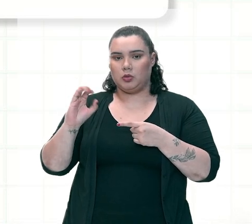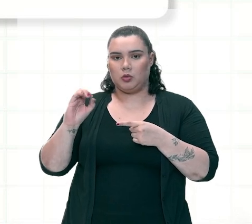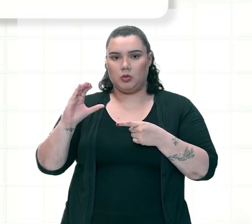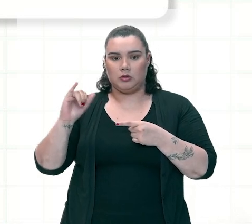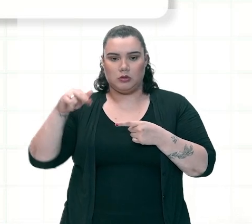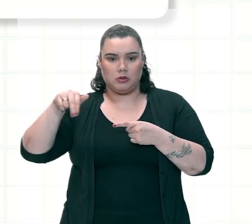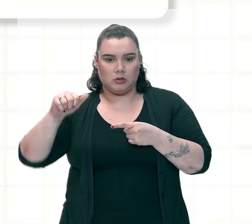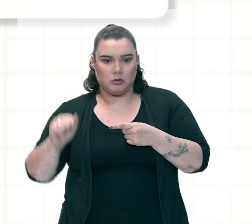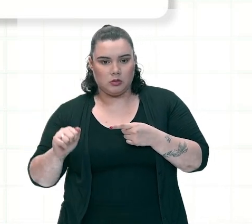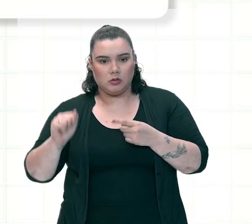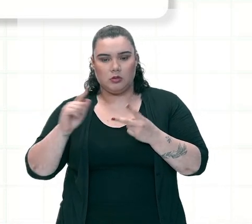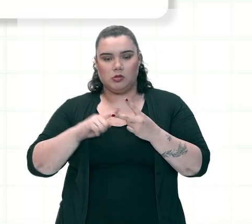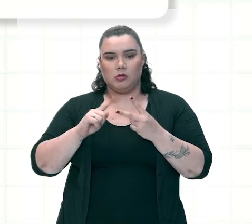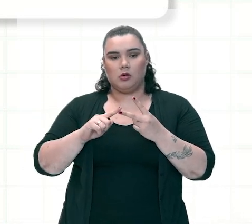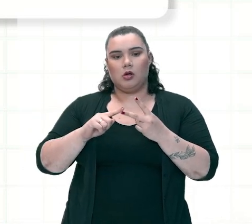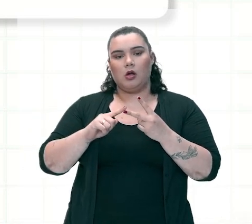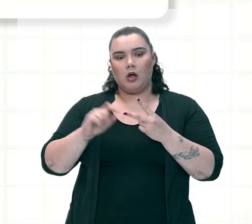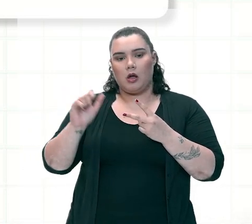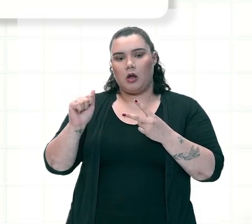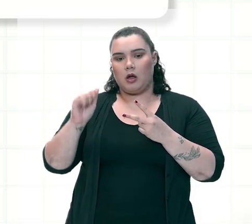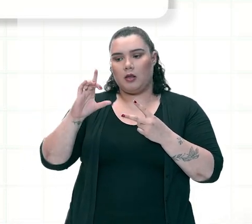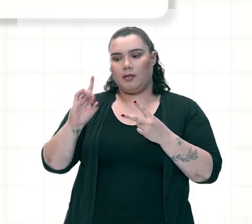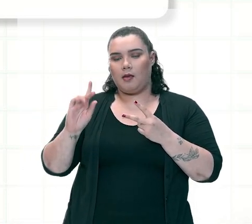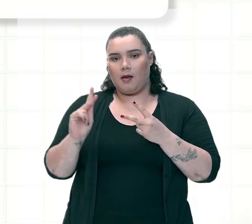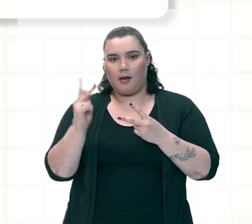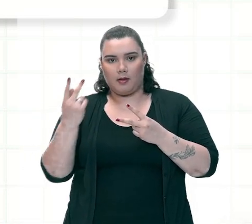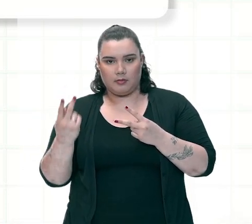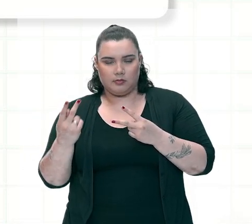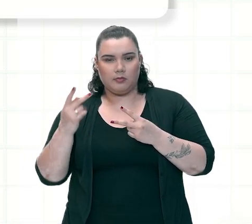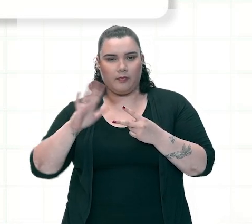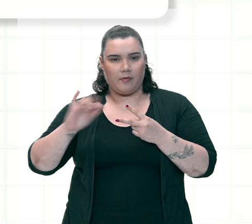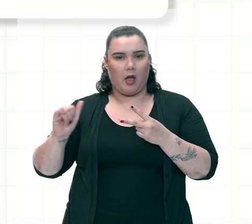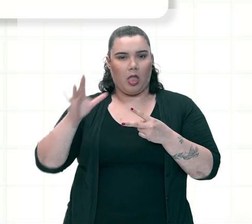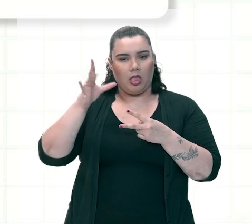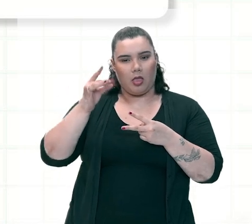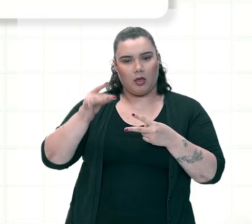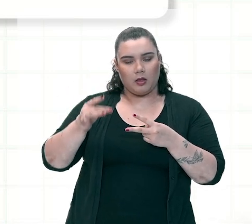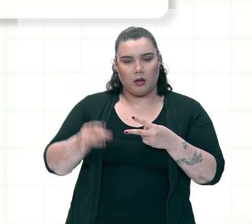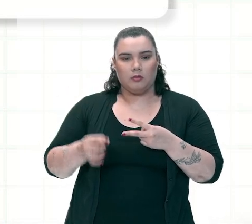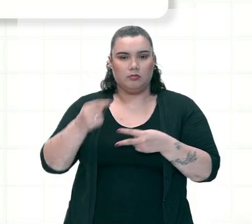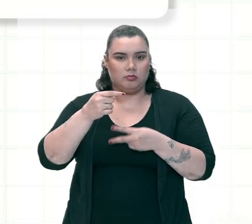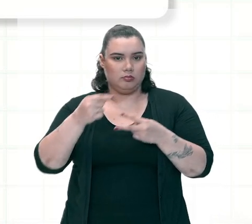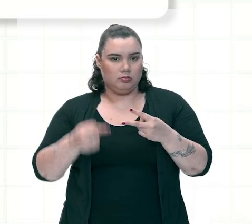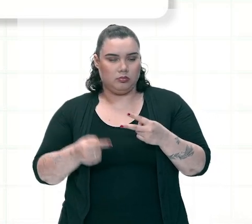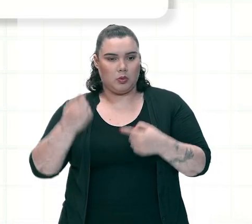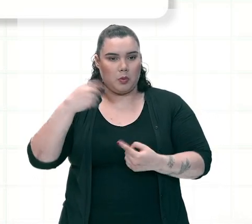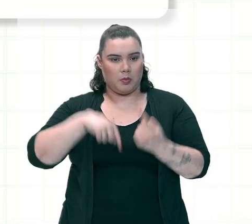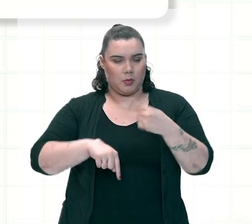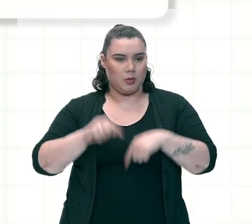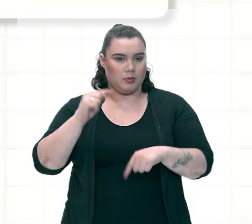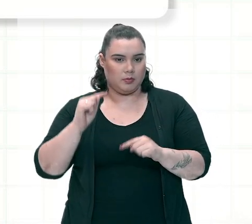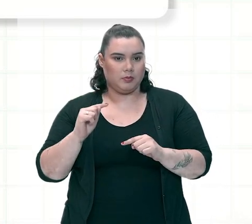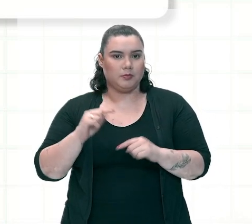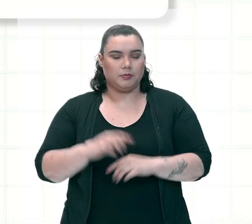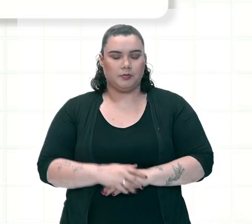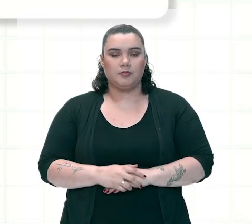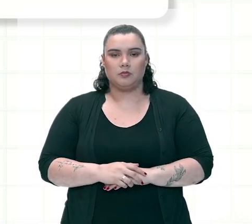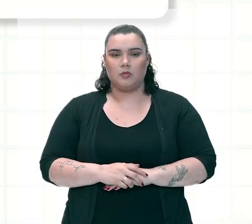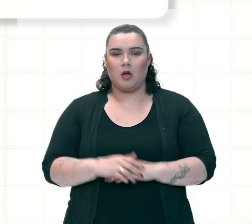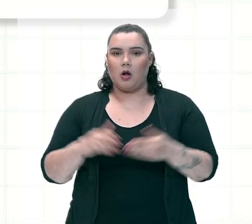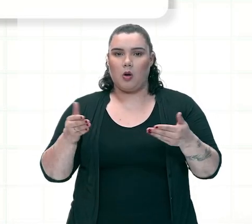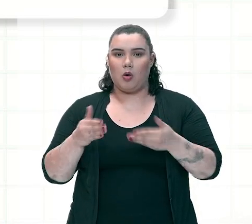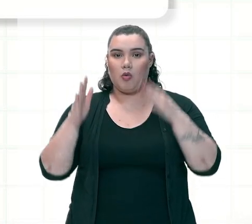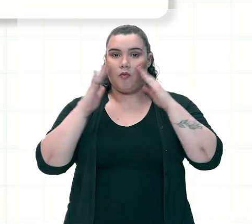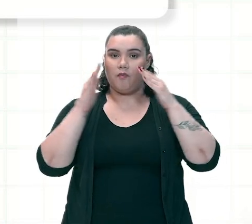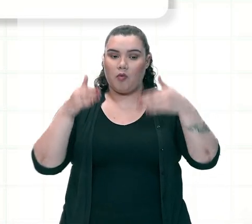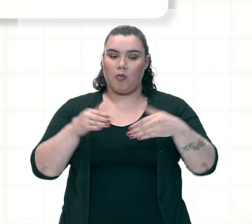ocitocina e o hormônio antidiurético, o ADH. Né? A gente ainda vai falar um pouco mais sobre os hormônios daqui a pouco. Agora a gente está conhecendo